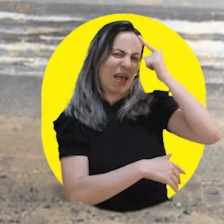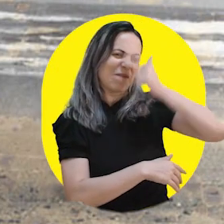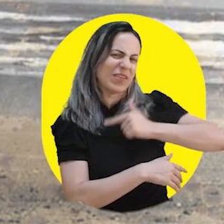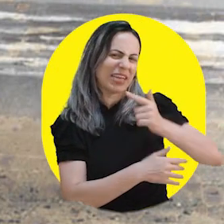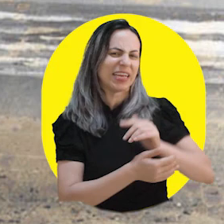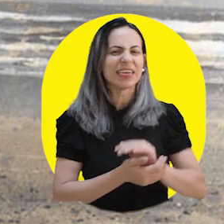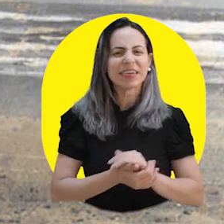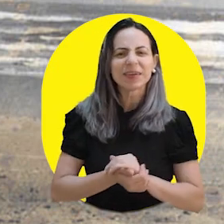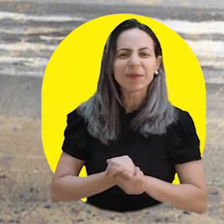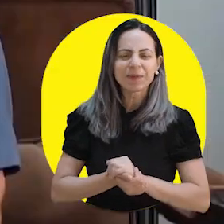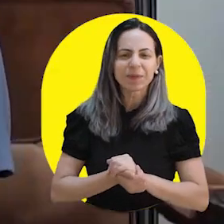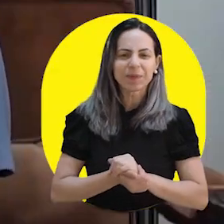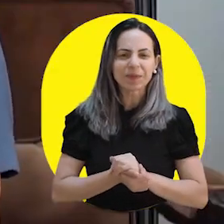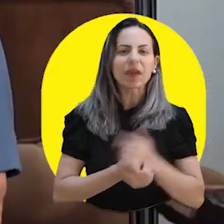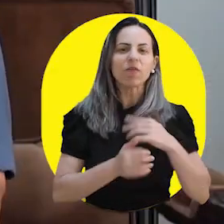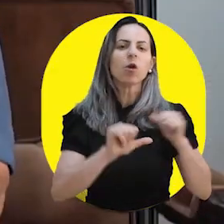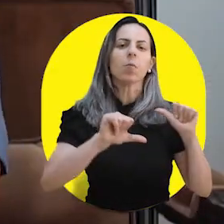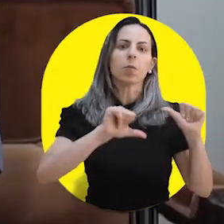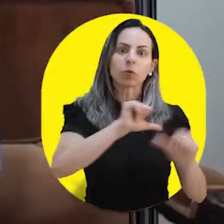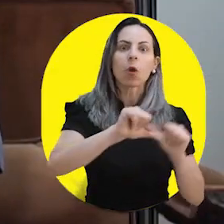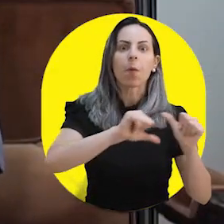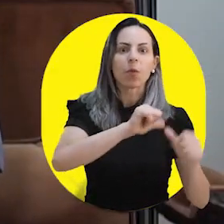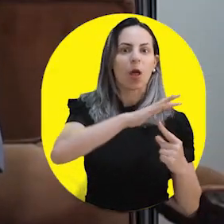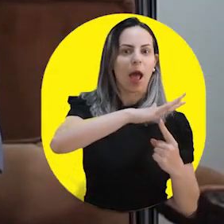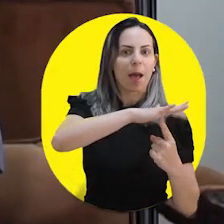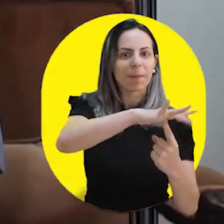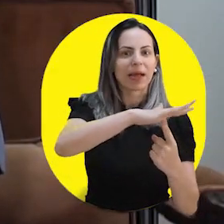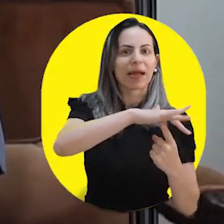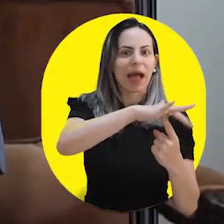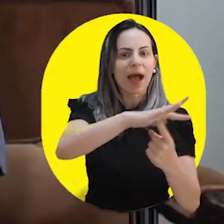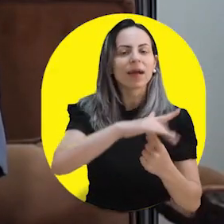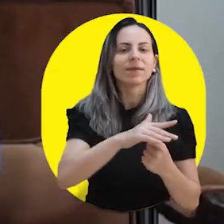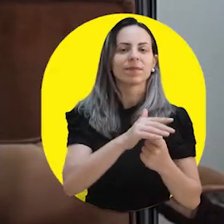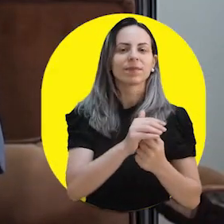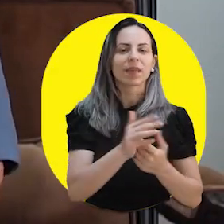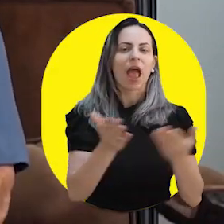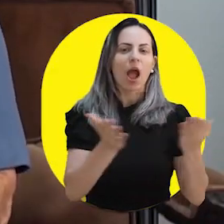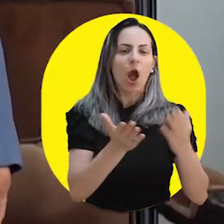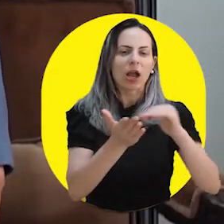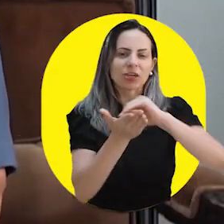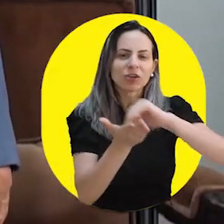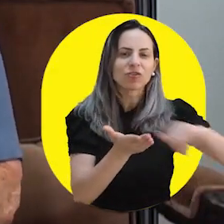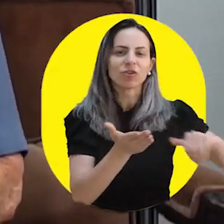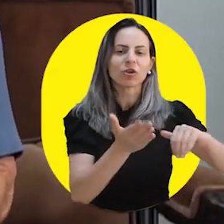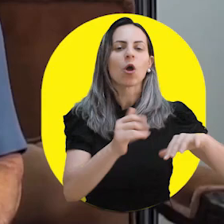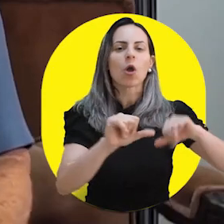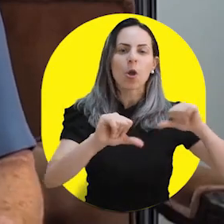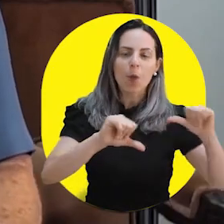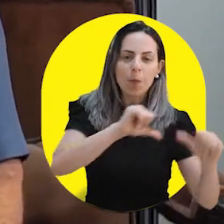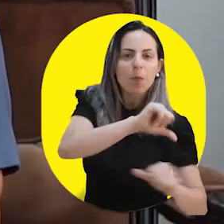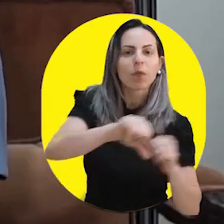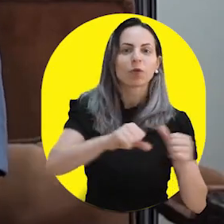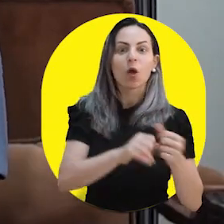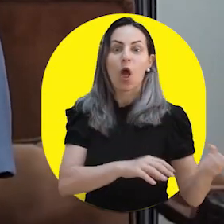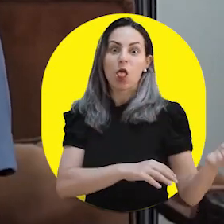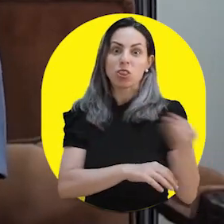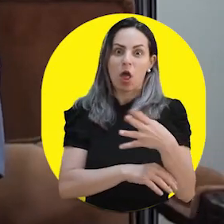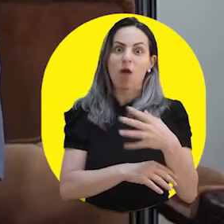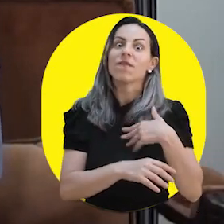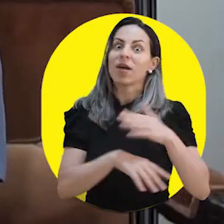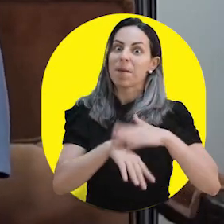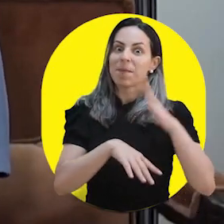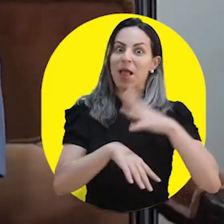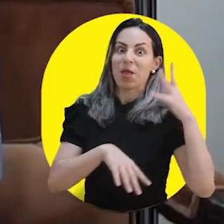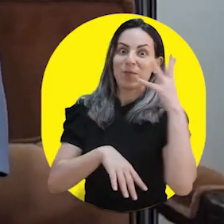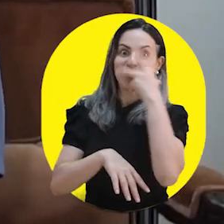né? Elas foram reformuladas, né, um tempo atrás, agora se tirou e vamos esperar que as novas venham e que